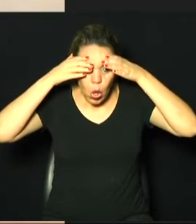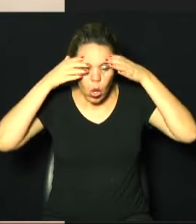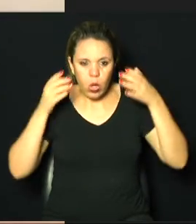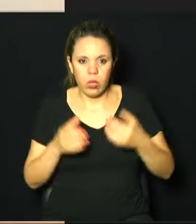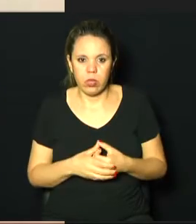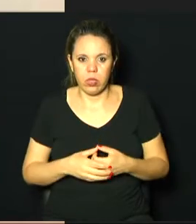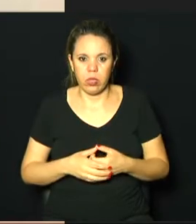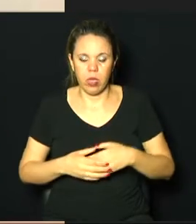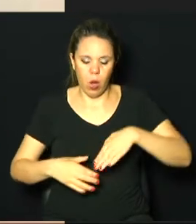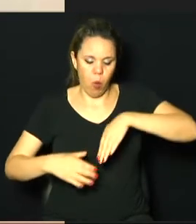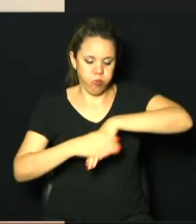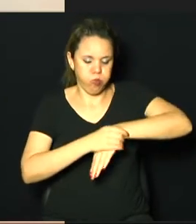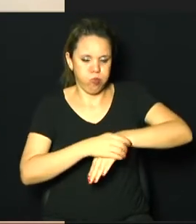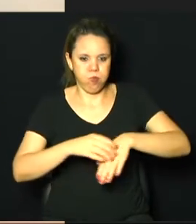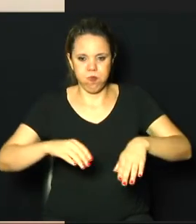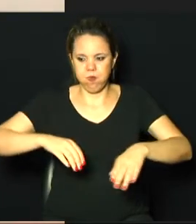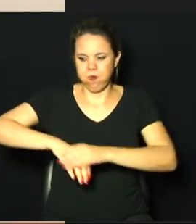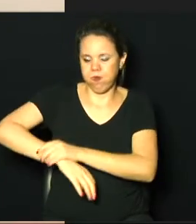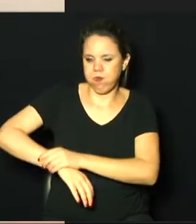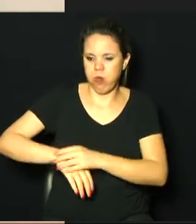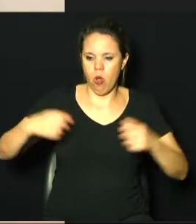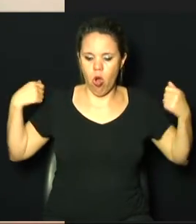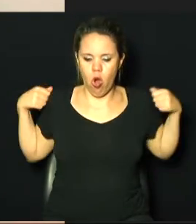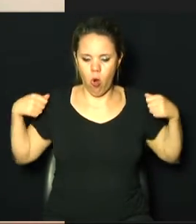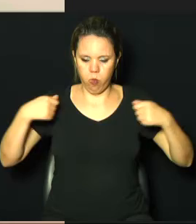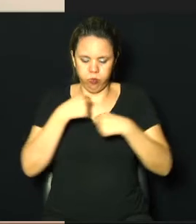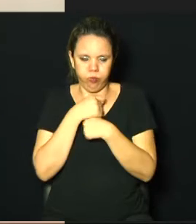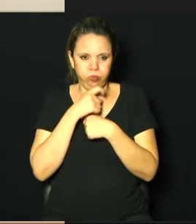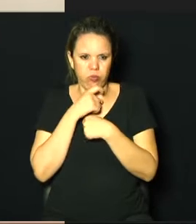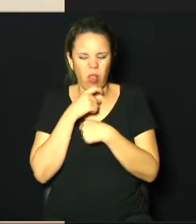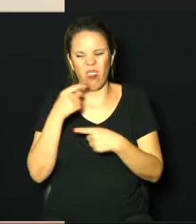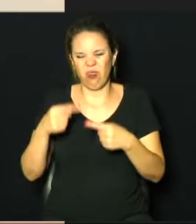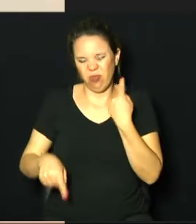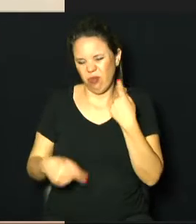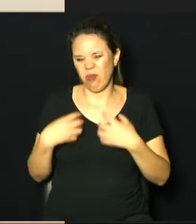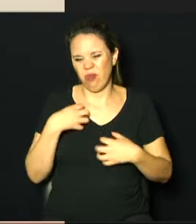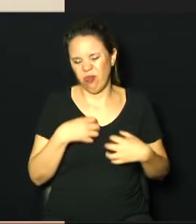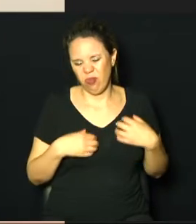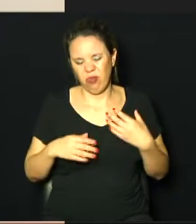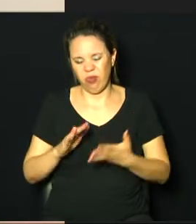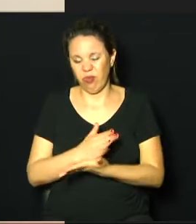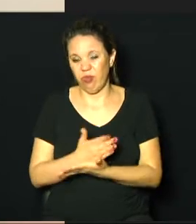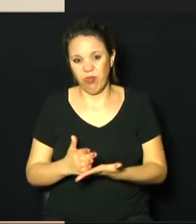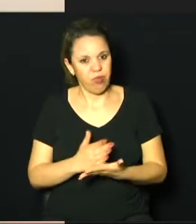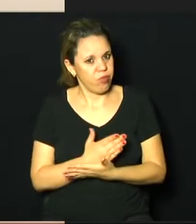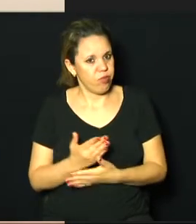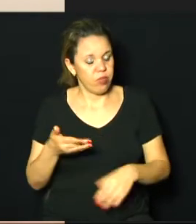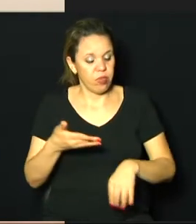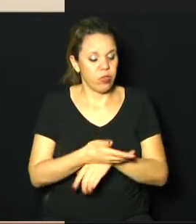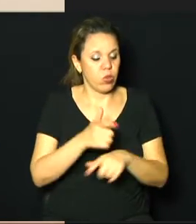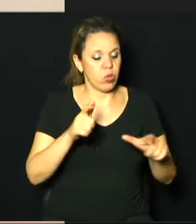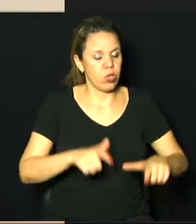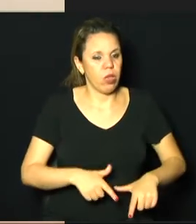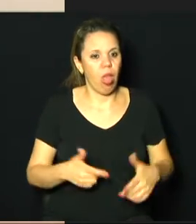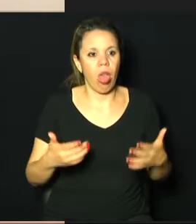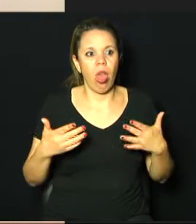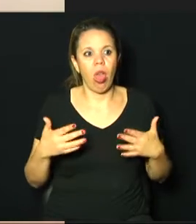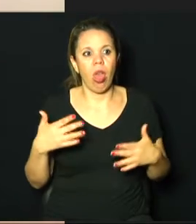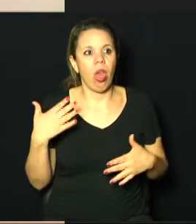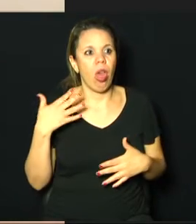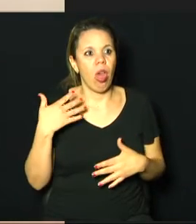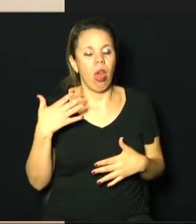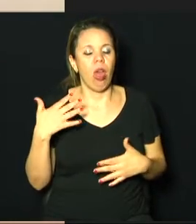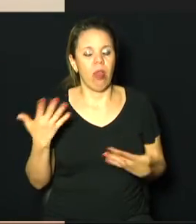kit botas, casacos, e é desconfortável. De repente, eu entro num lugar muito aquecido, não me sinto